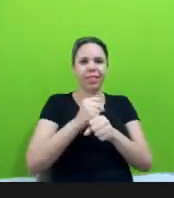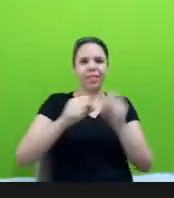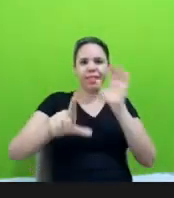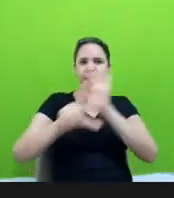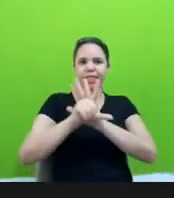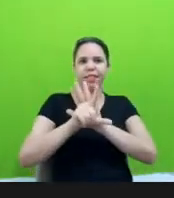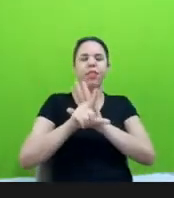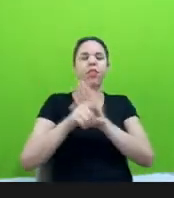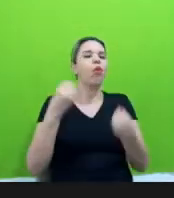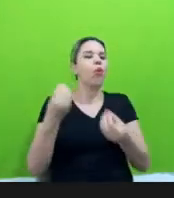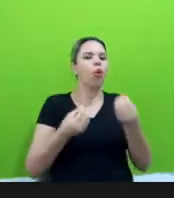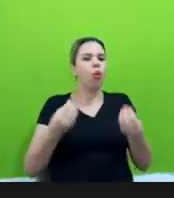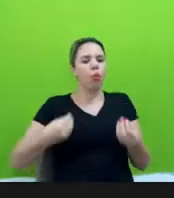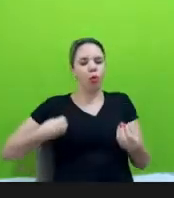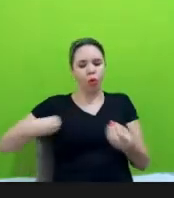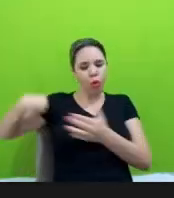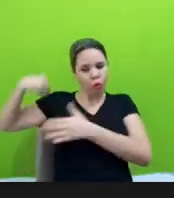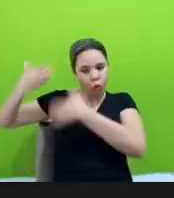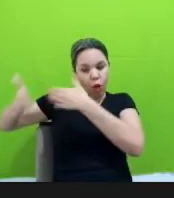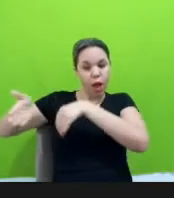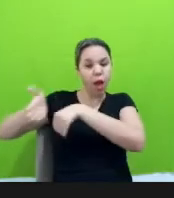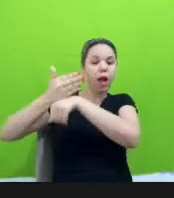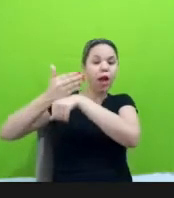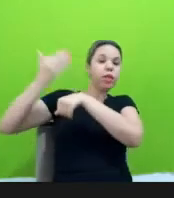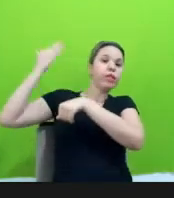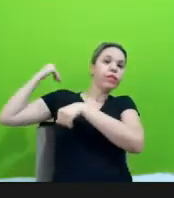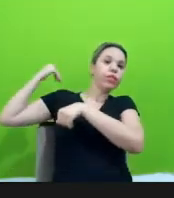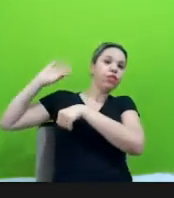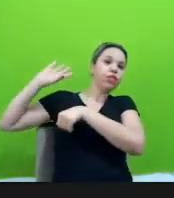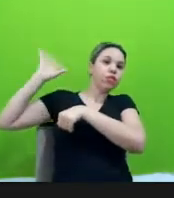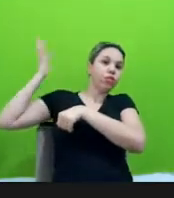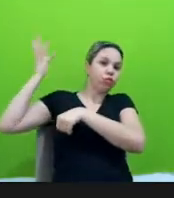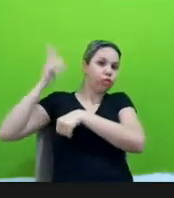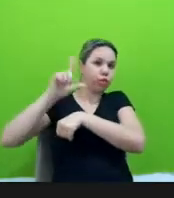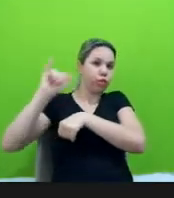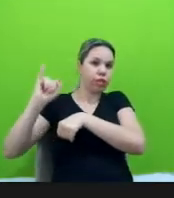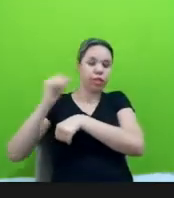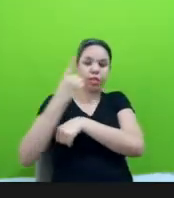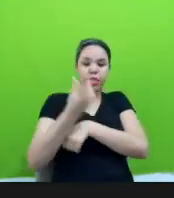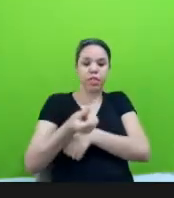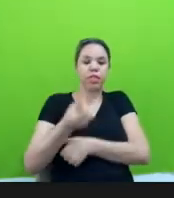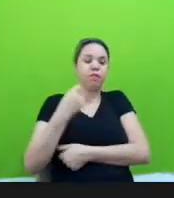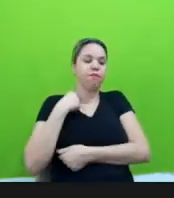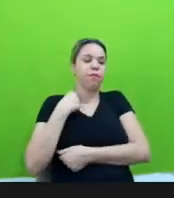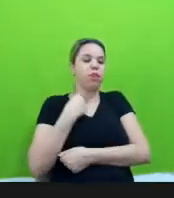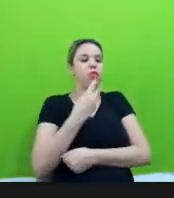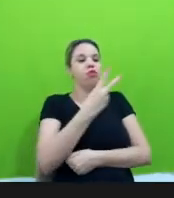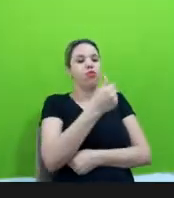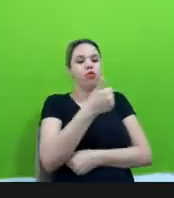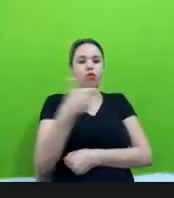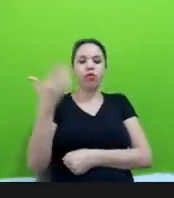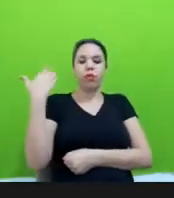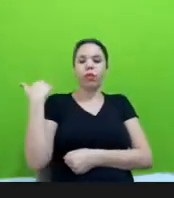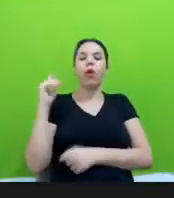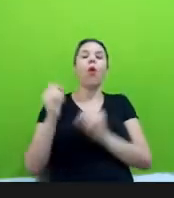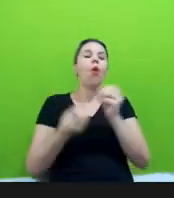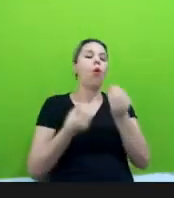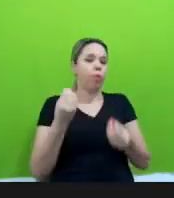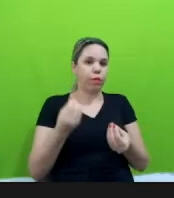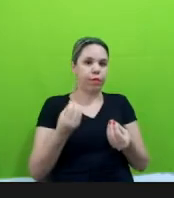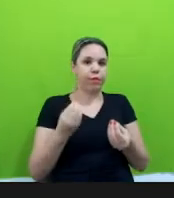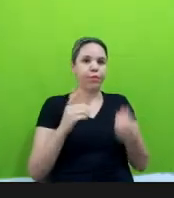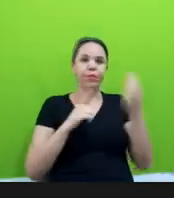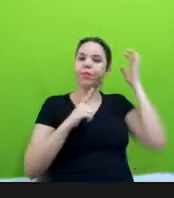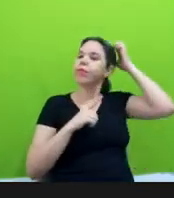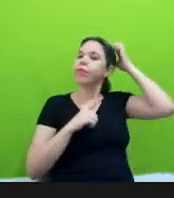que era a vida antes disso, né? Antes de 16 de maio de 2012. Então, eu tenho